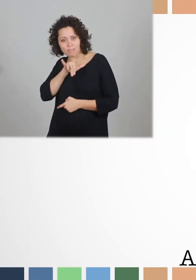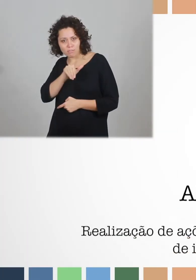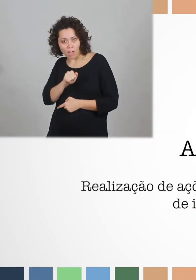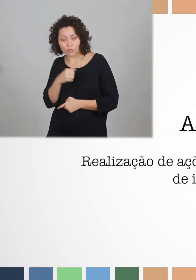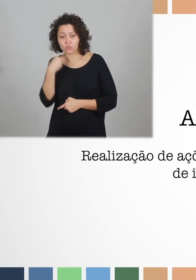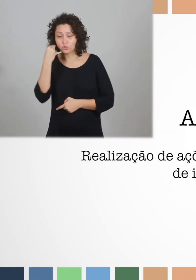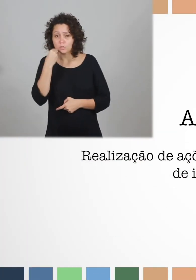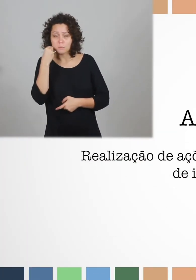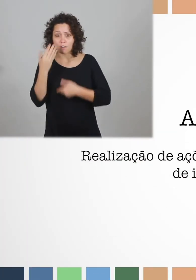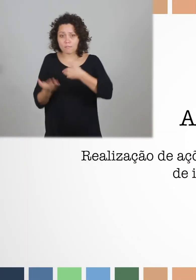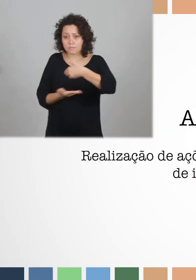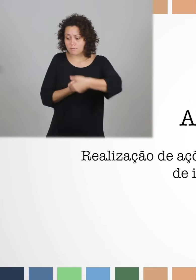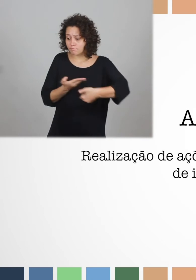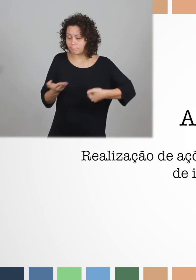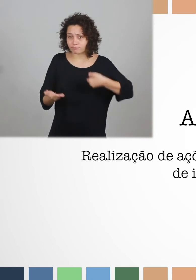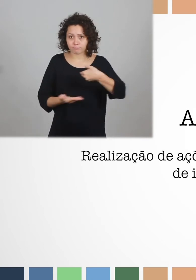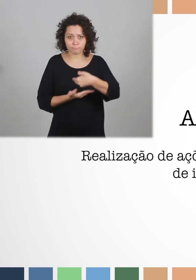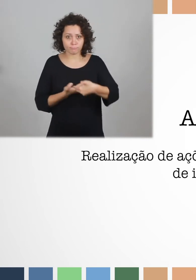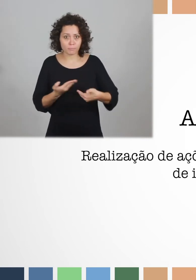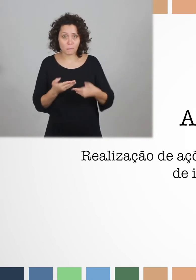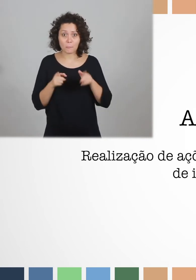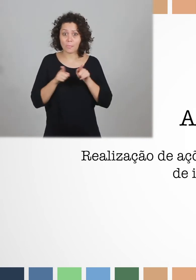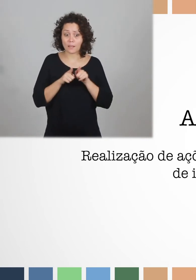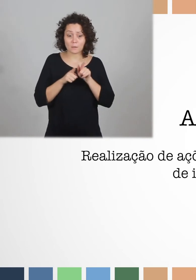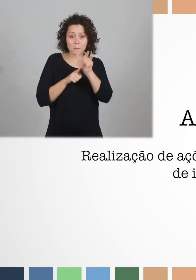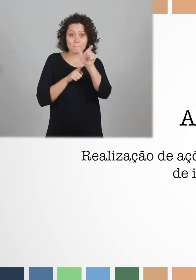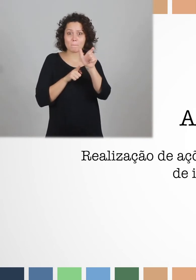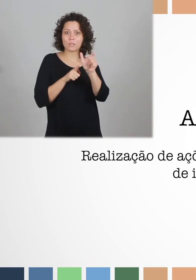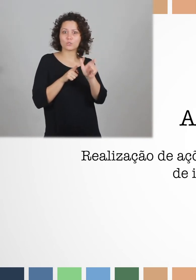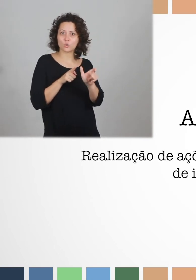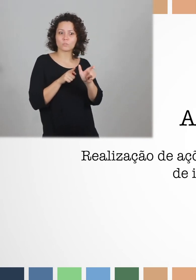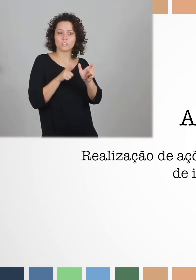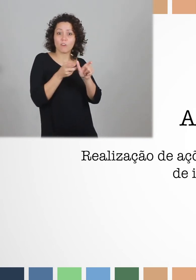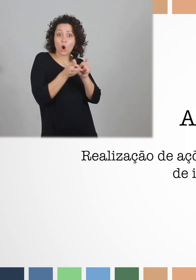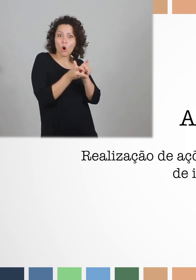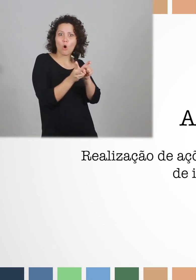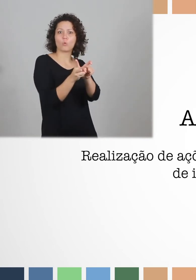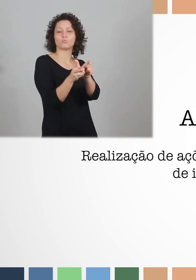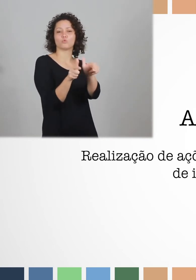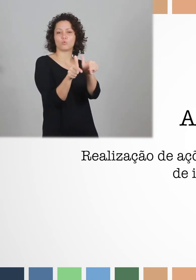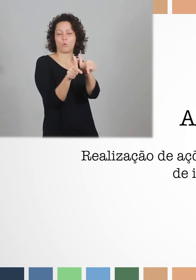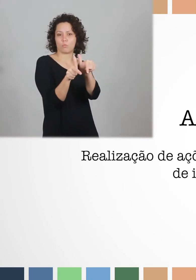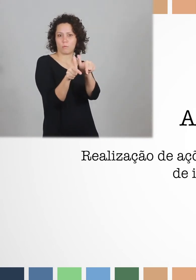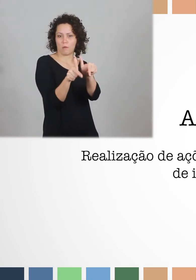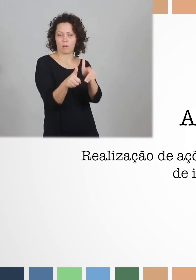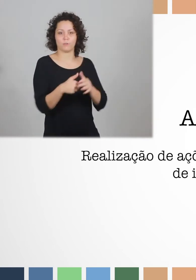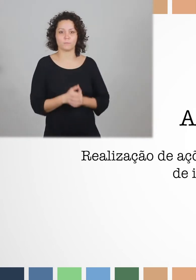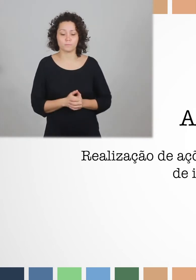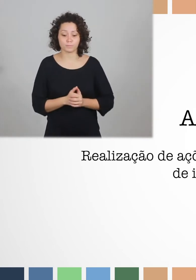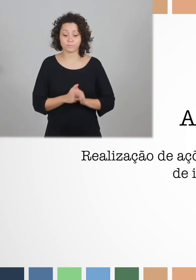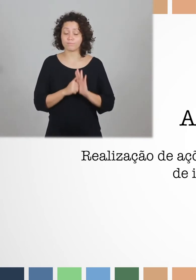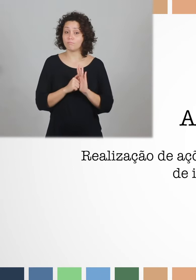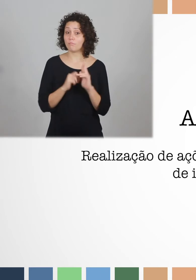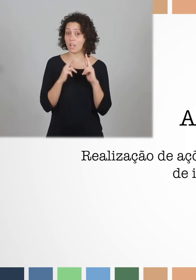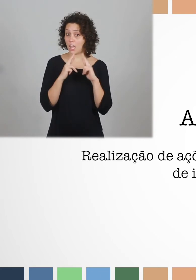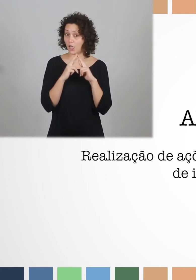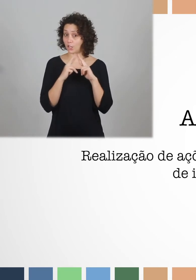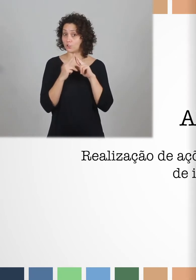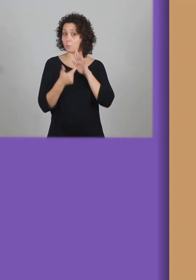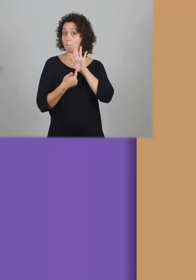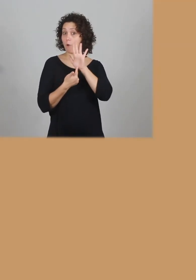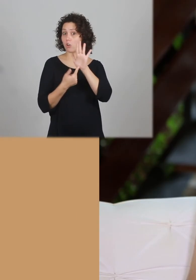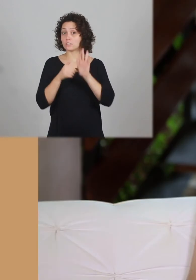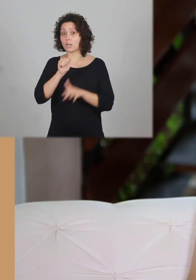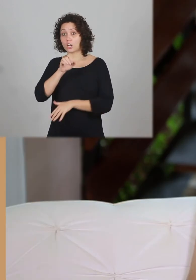iniciativas de uma rede, destacamos o Advocacy, que refere-se à realização de ações para a defesa de uma causa de interesse público.